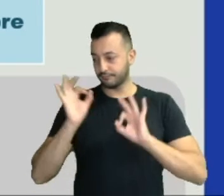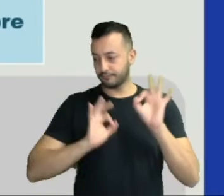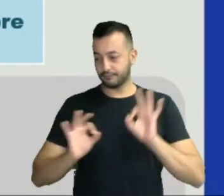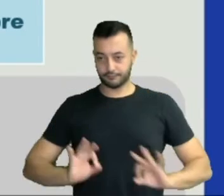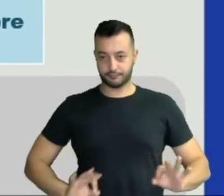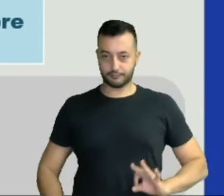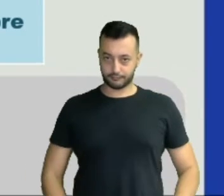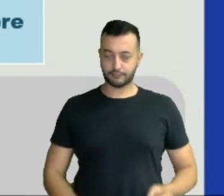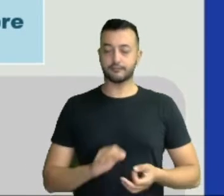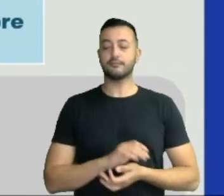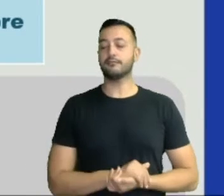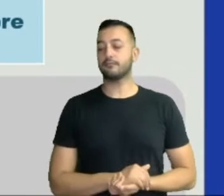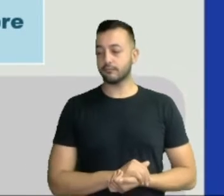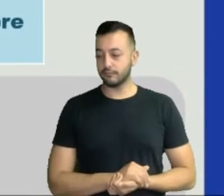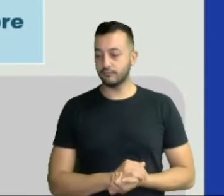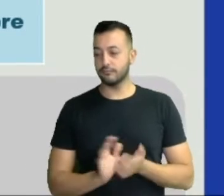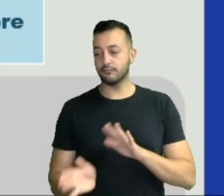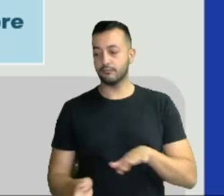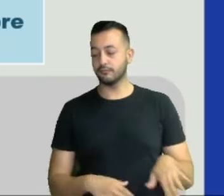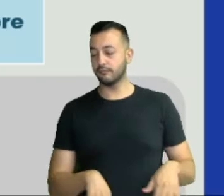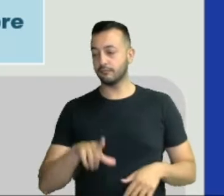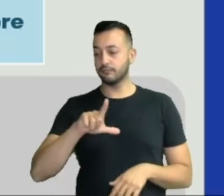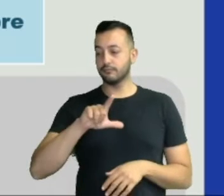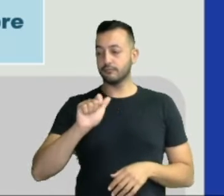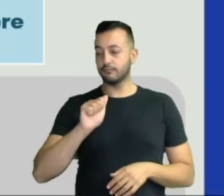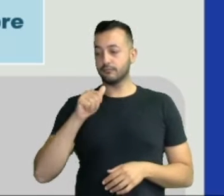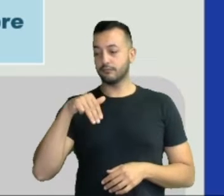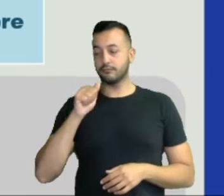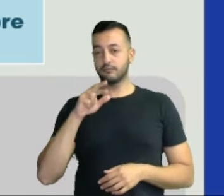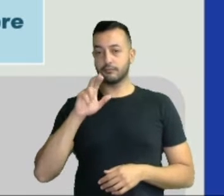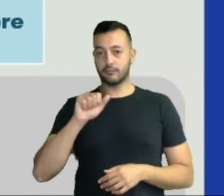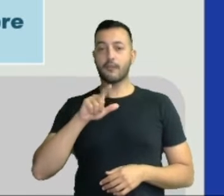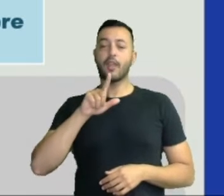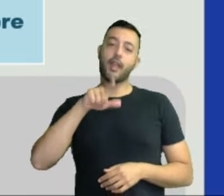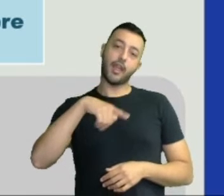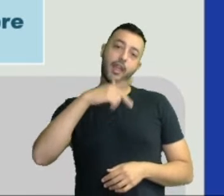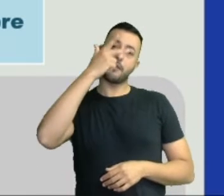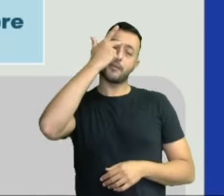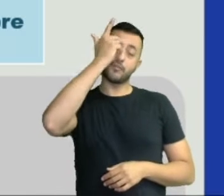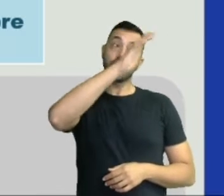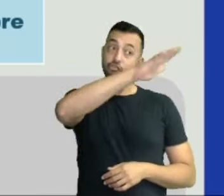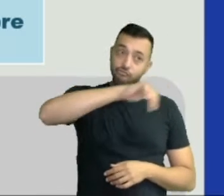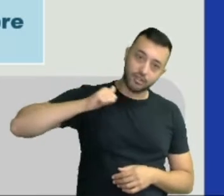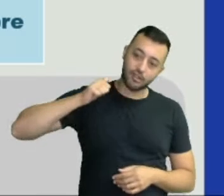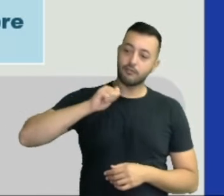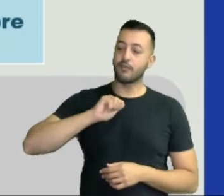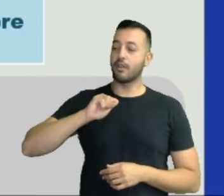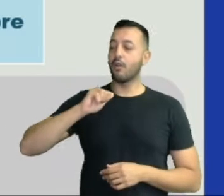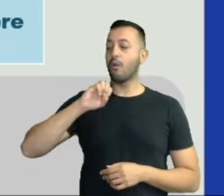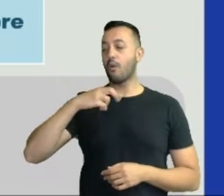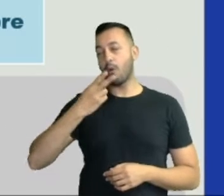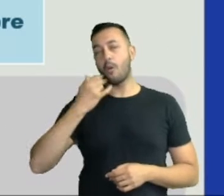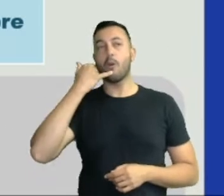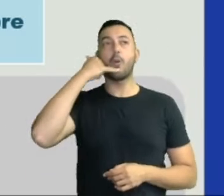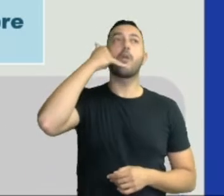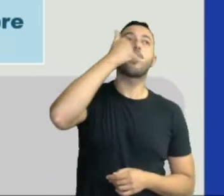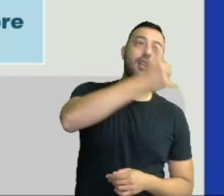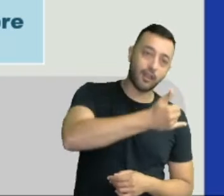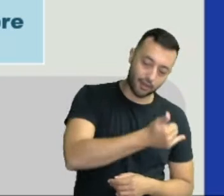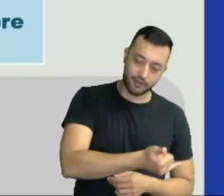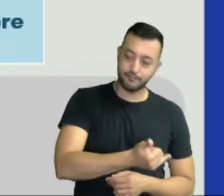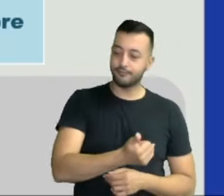aparência. Llamar é pedir a presença de alguém, telefonear a alguém.